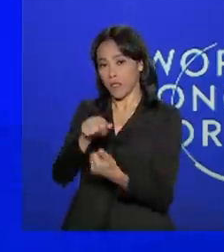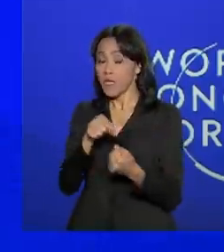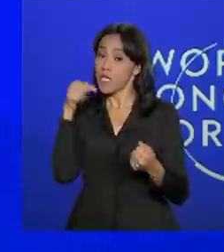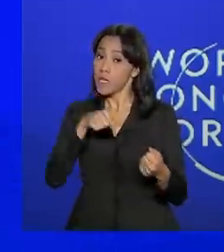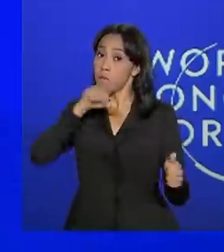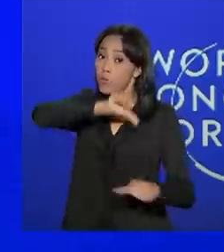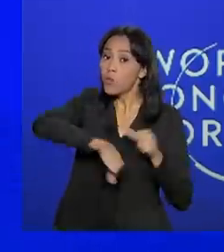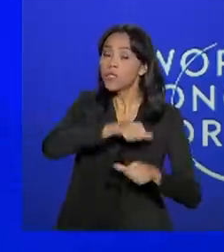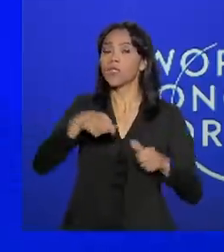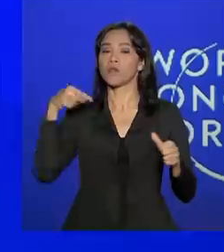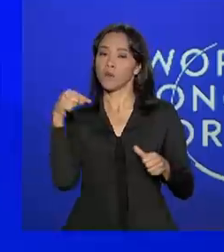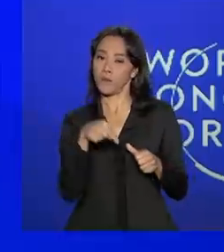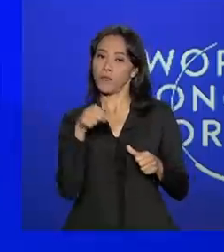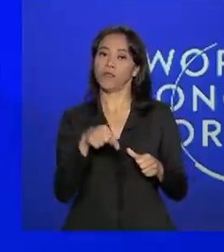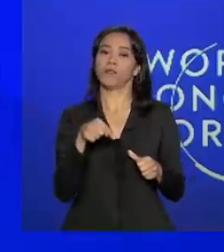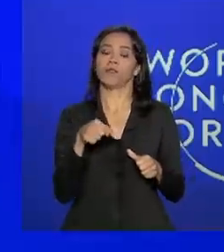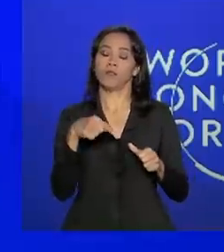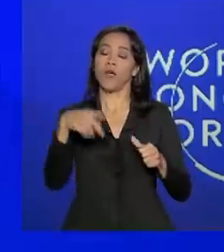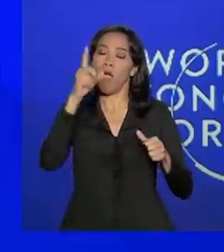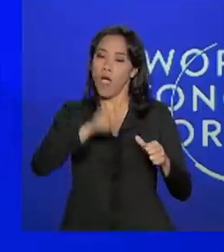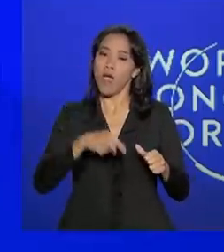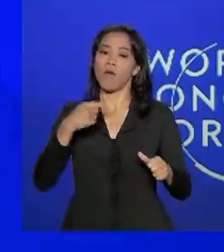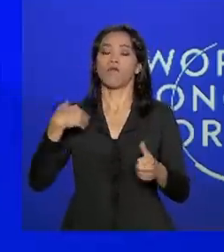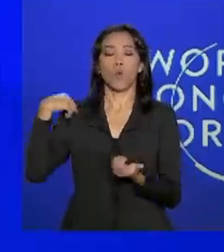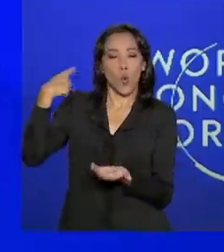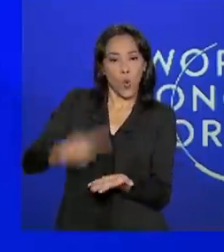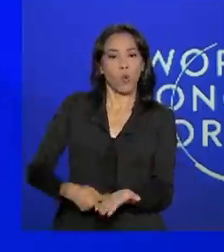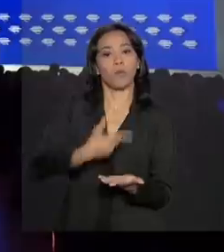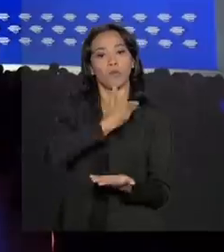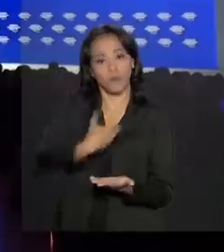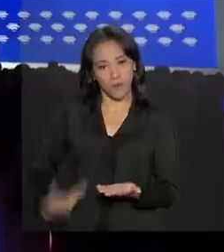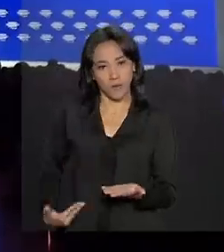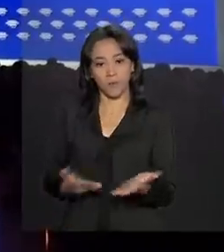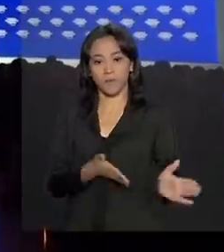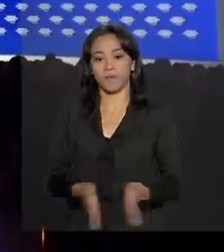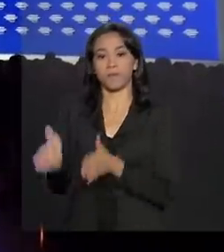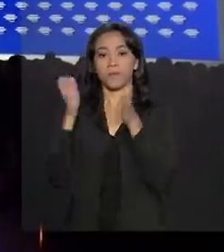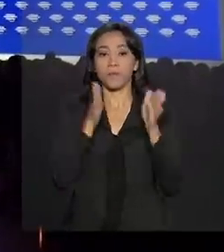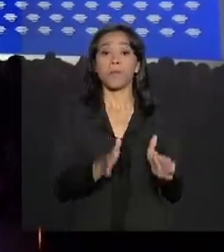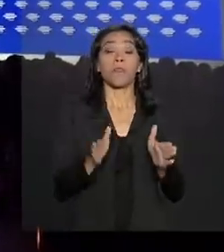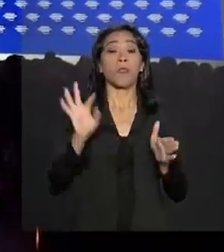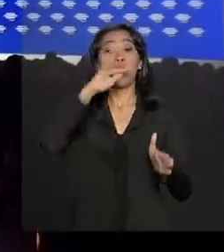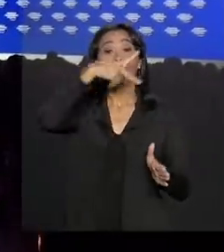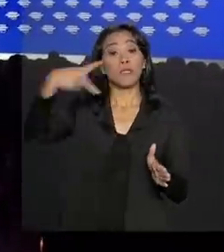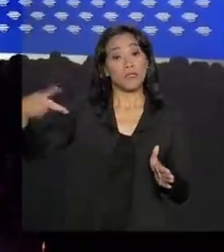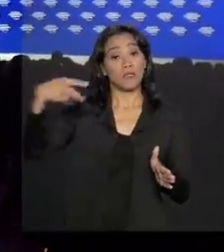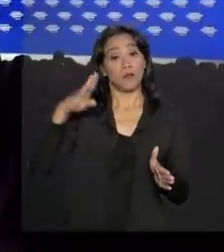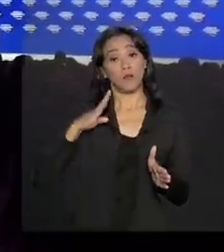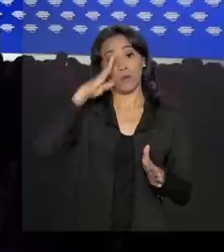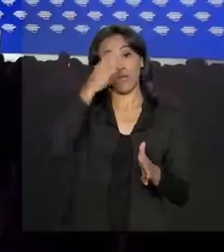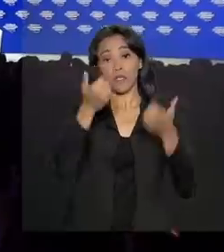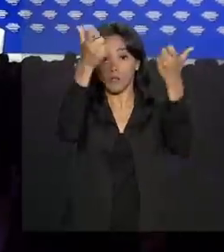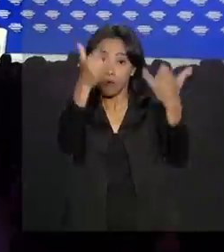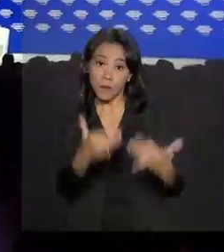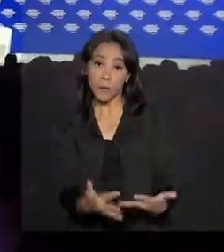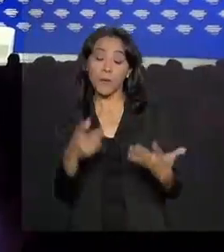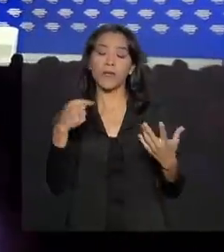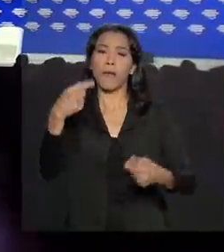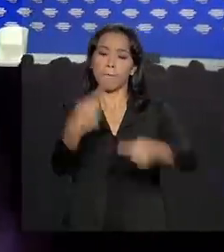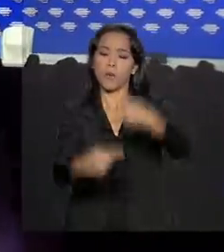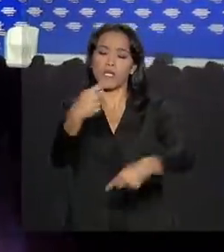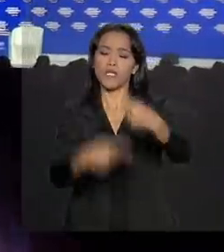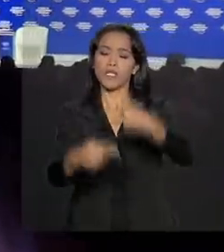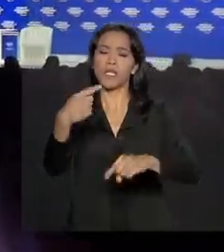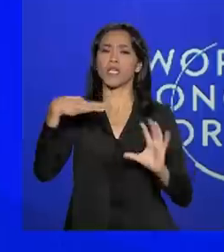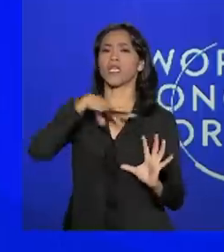condição é um dos maiores compromissos deste governo. O presidente destacou que a política internacional não terá viés